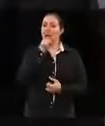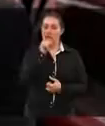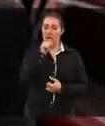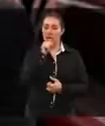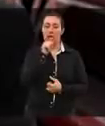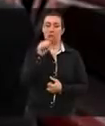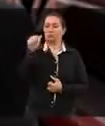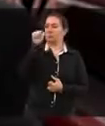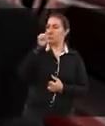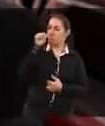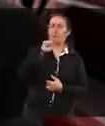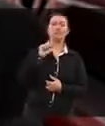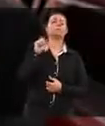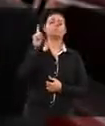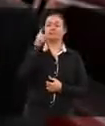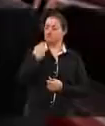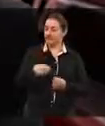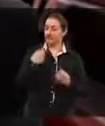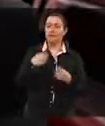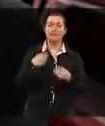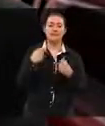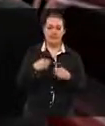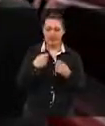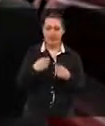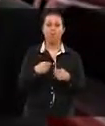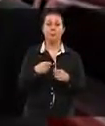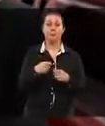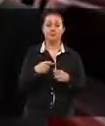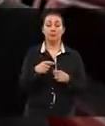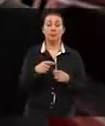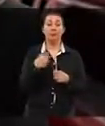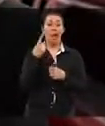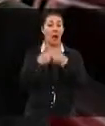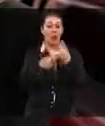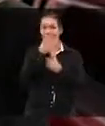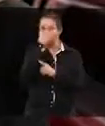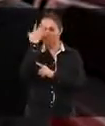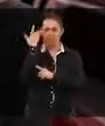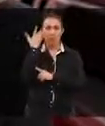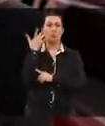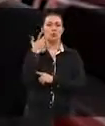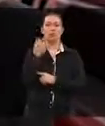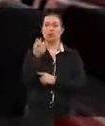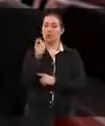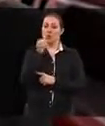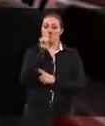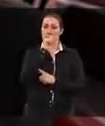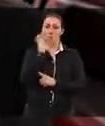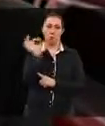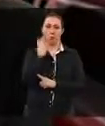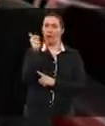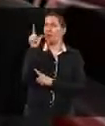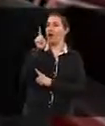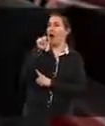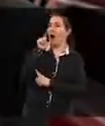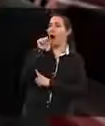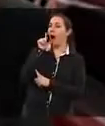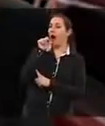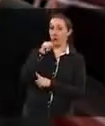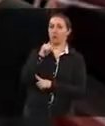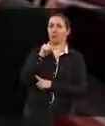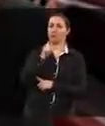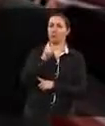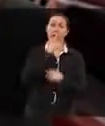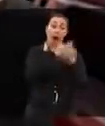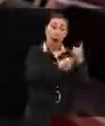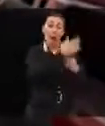são indispensáveis, tá? Muitas pessoas não têm principalmente água, né? Muitas pessoas,